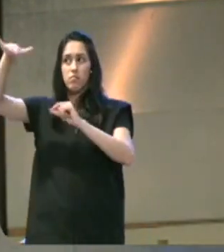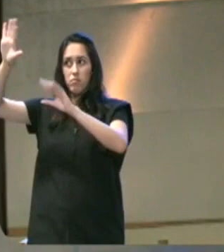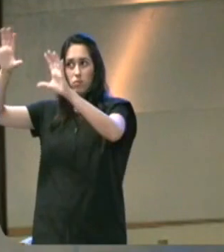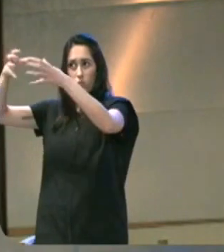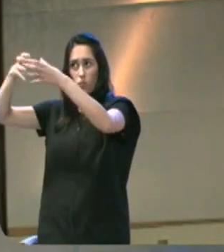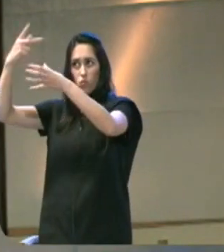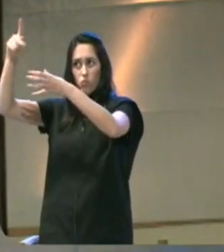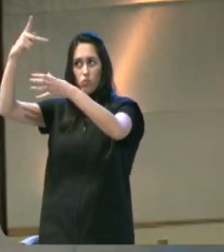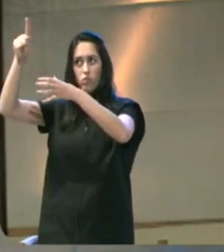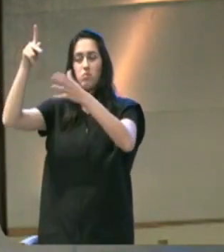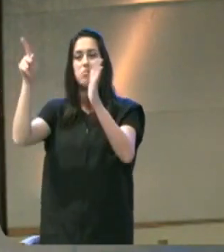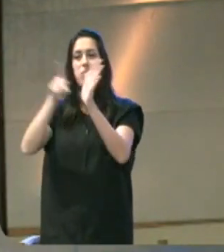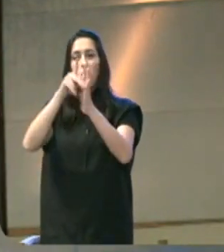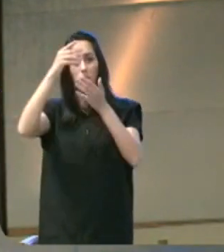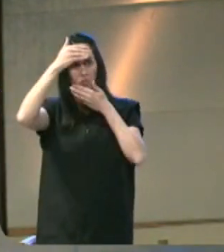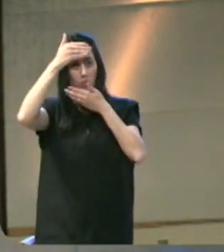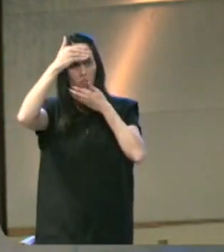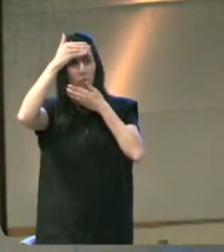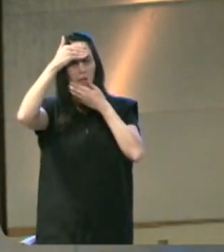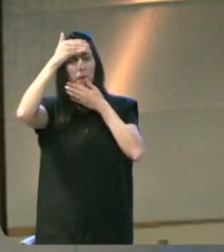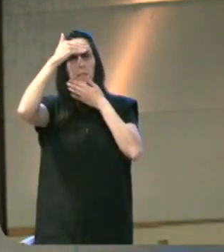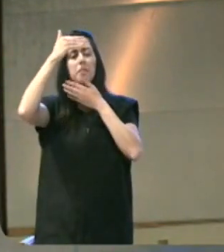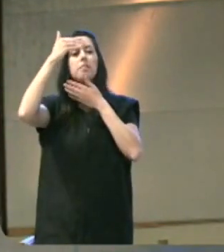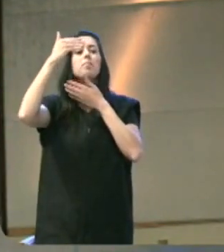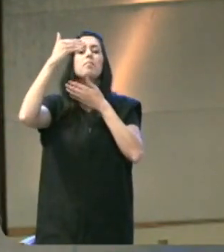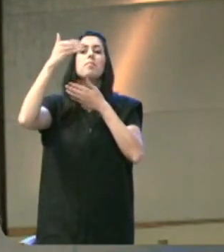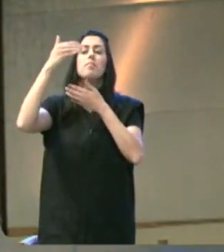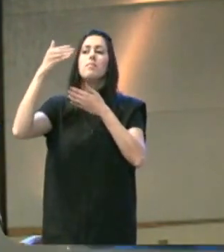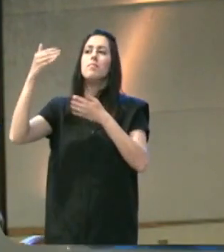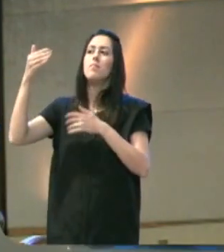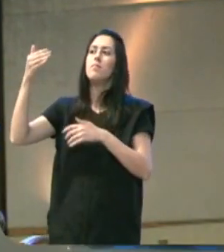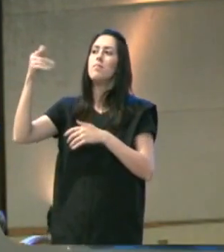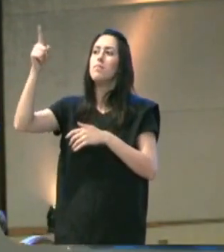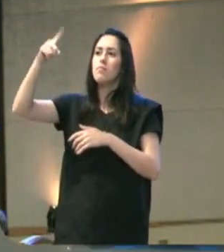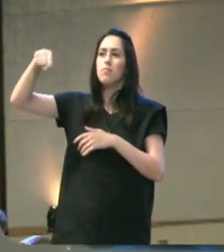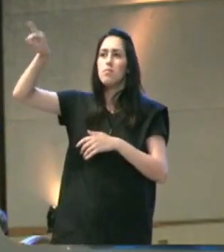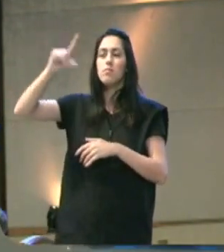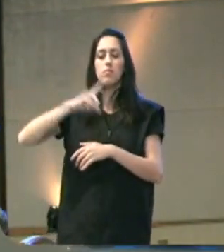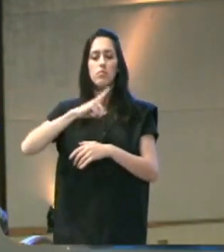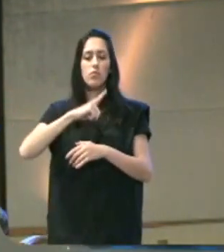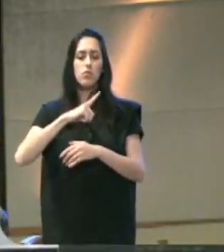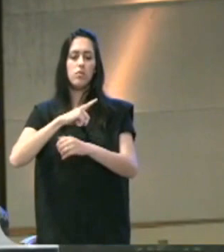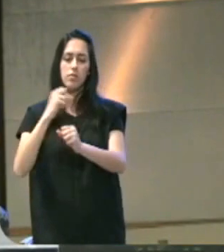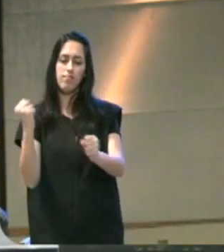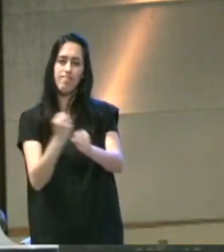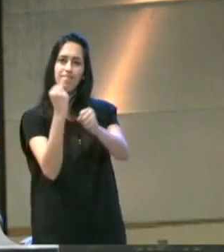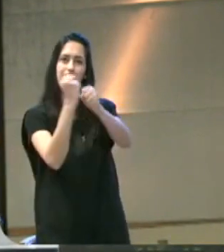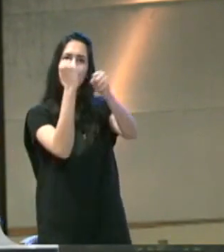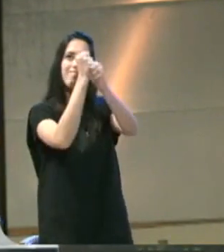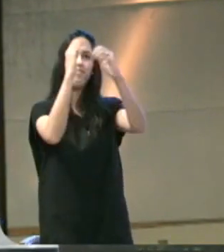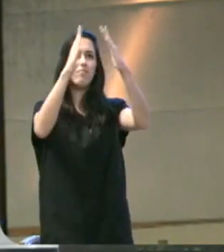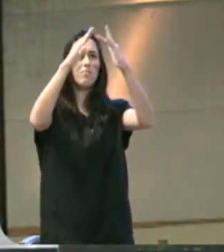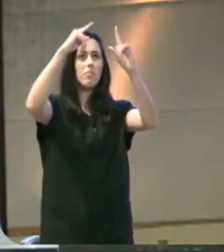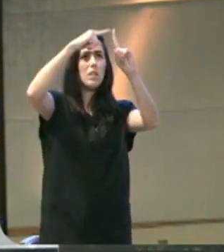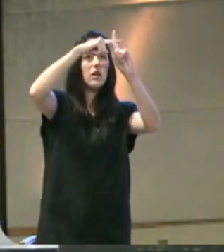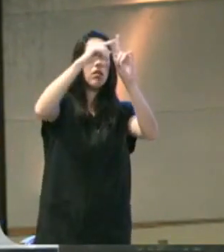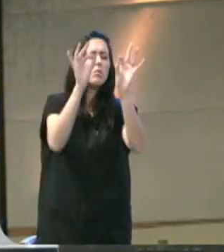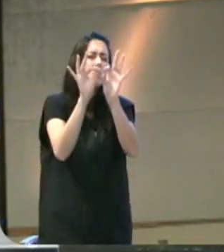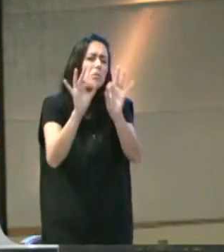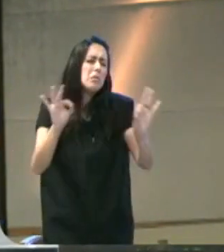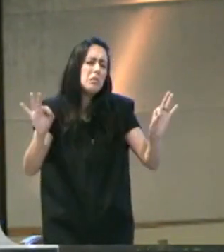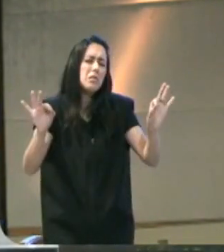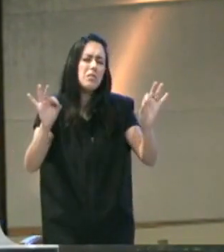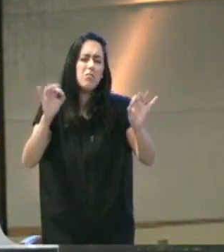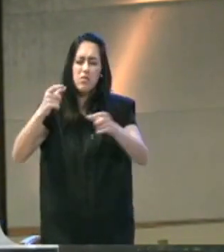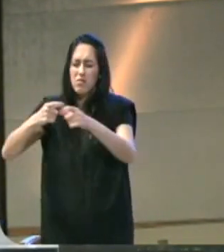dele, muçulmana, e toda vez que eles construíam uma igreja, construíam de bambu, construíam